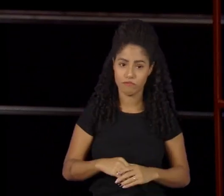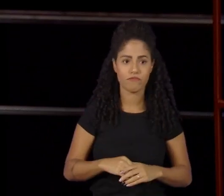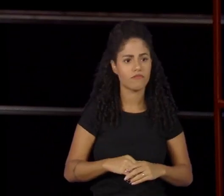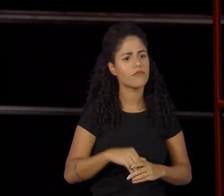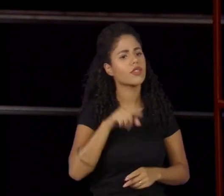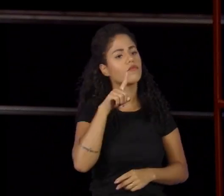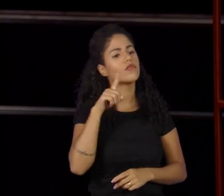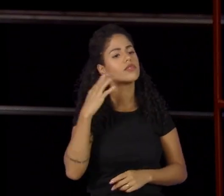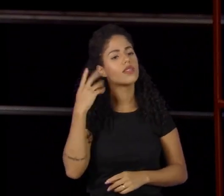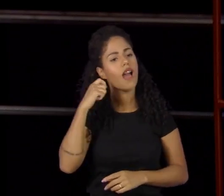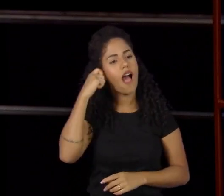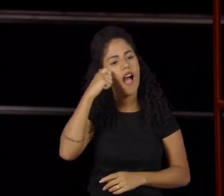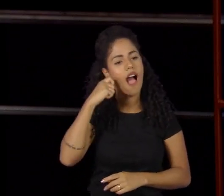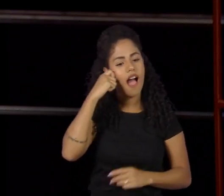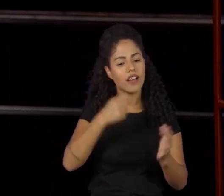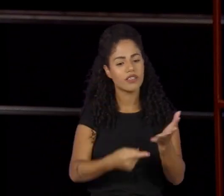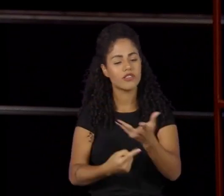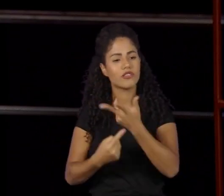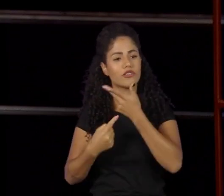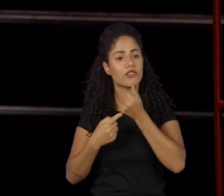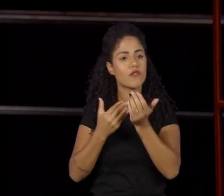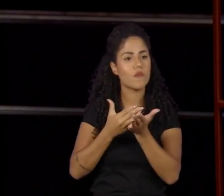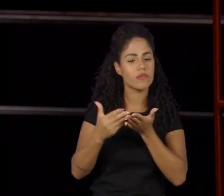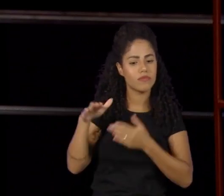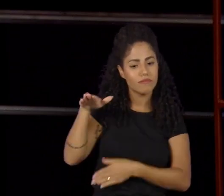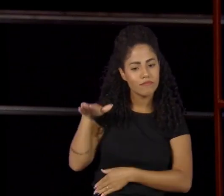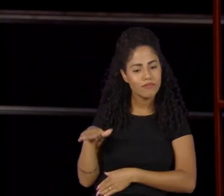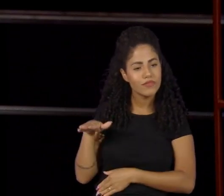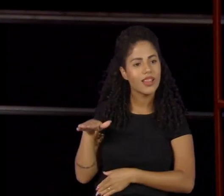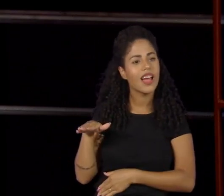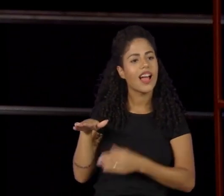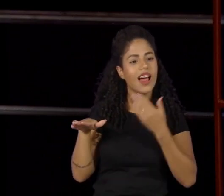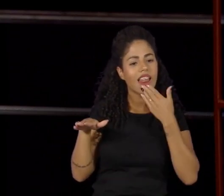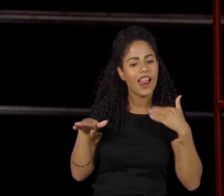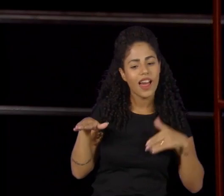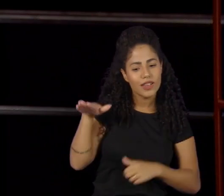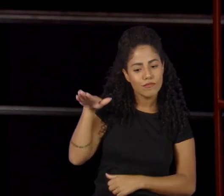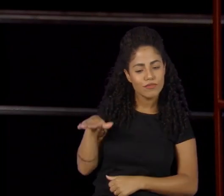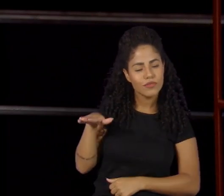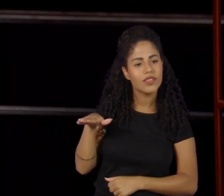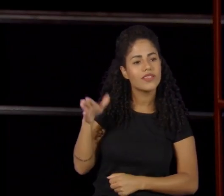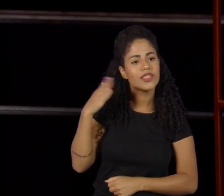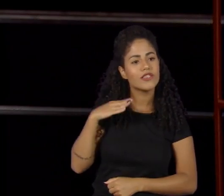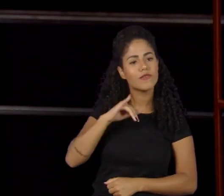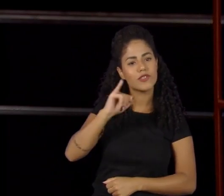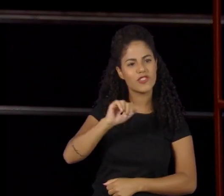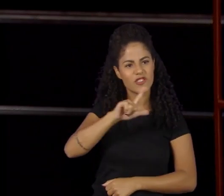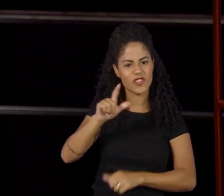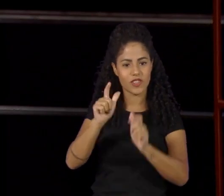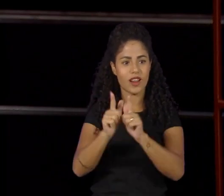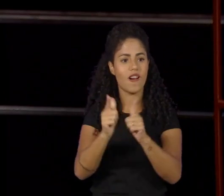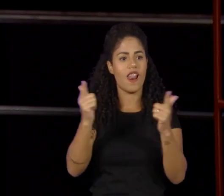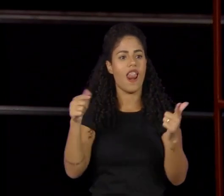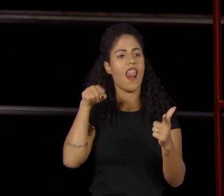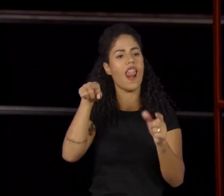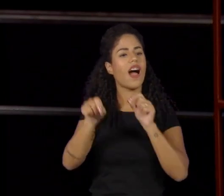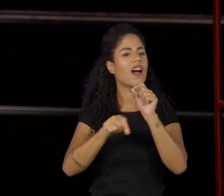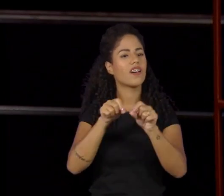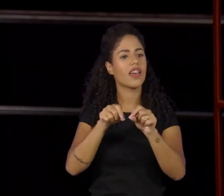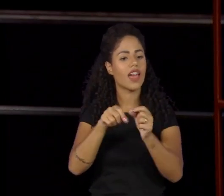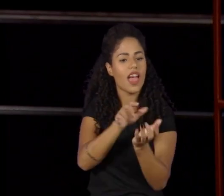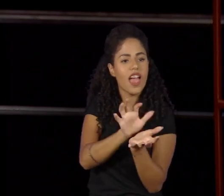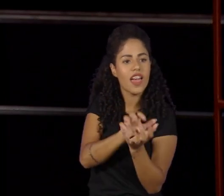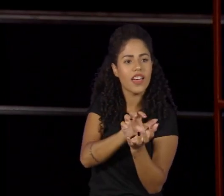muitos artistas que começaram na infância como ator mirim e foi na Rádio Jornal do Comércio de Recife. Você chegou lá